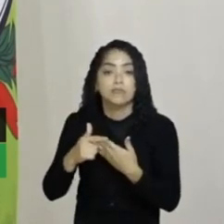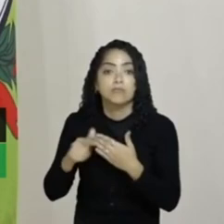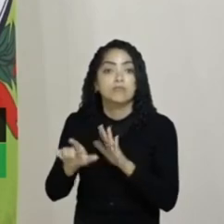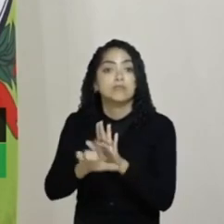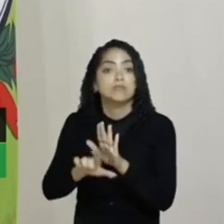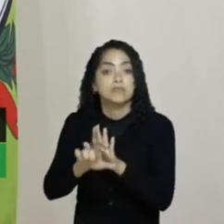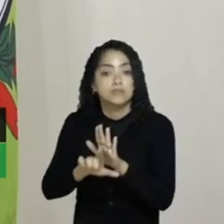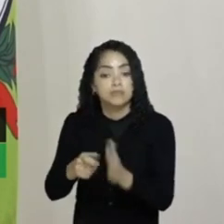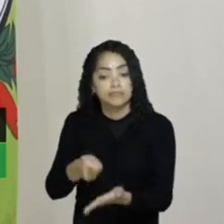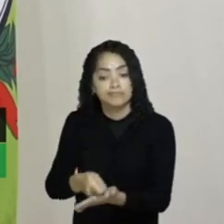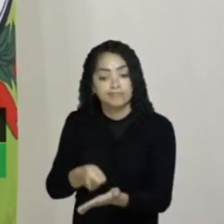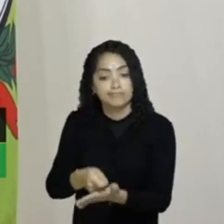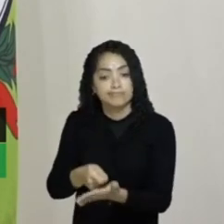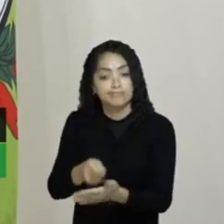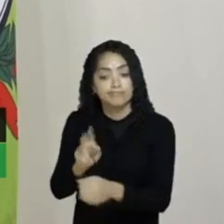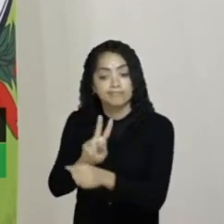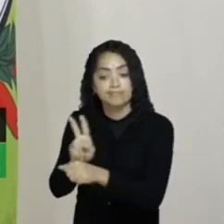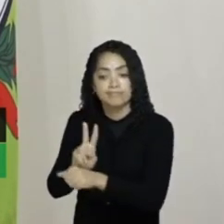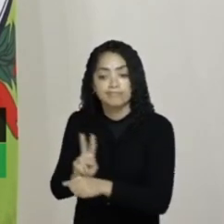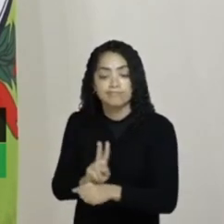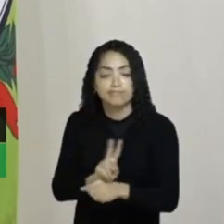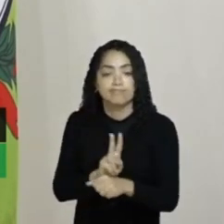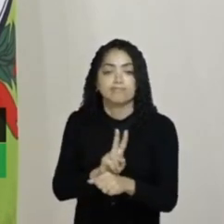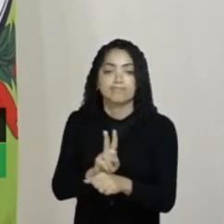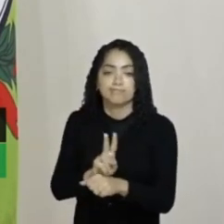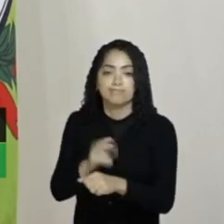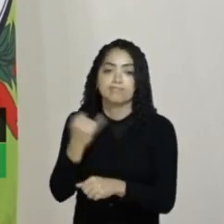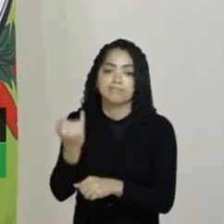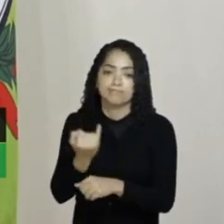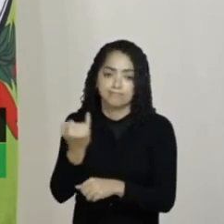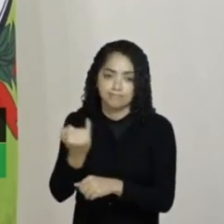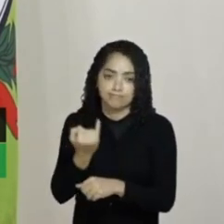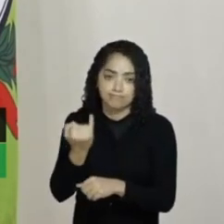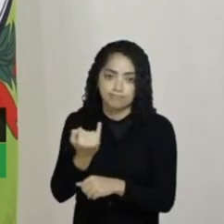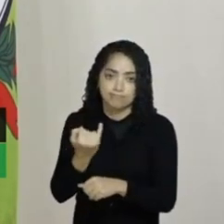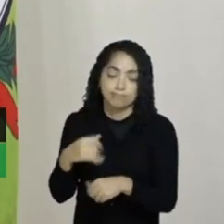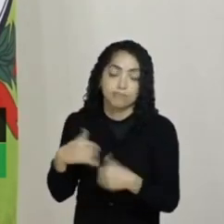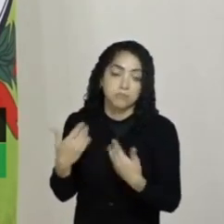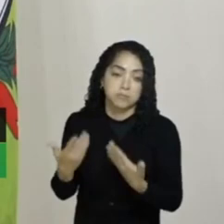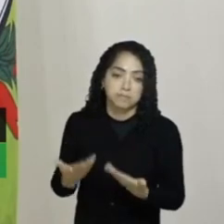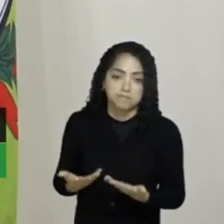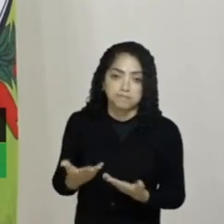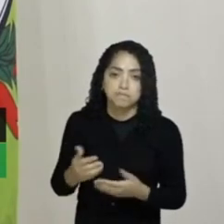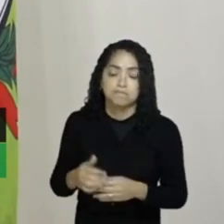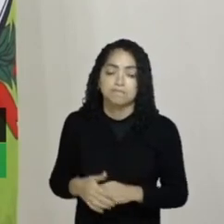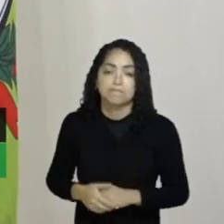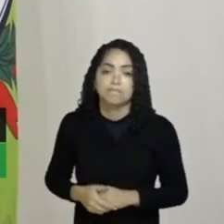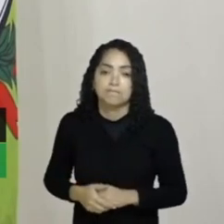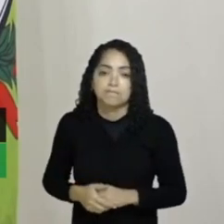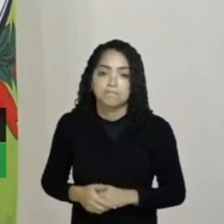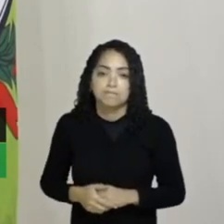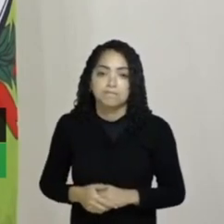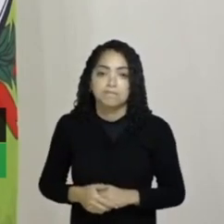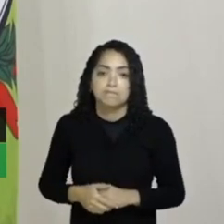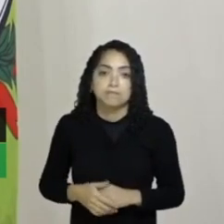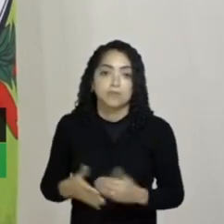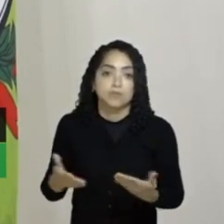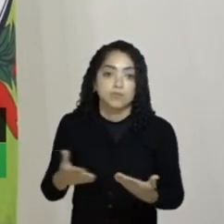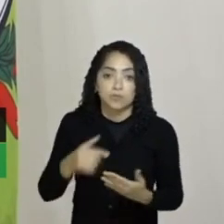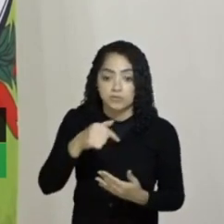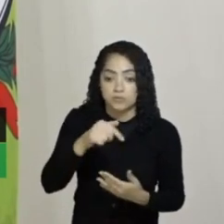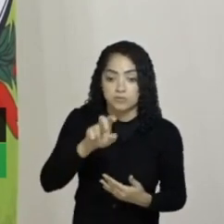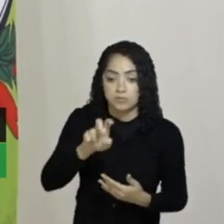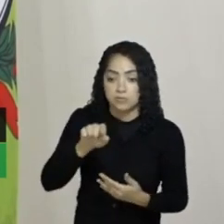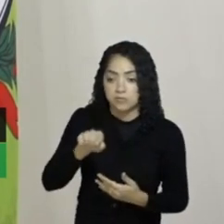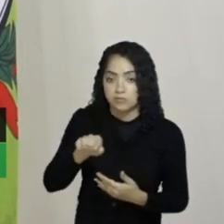que a cobrança a fiscalização isso é importante agora Deputado Fabiano não vai ser 75